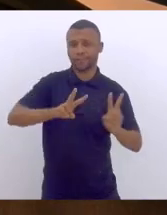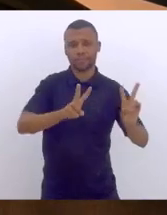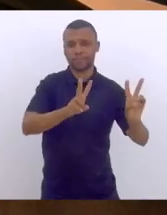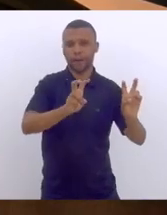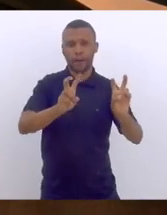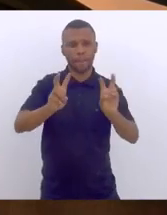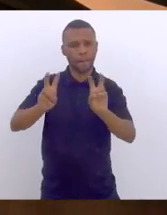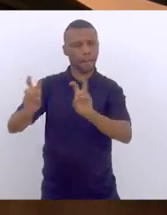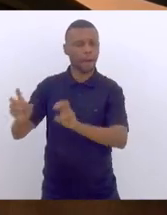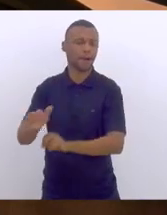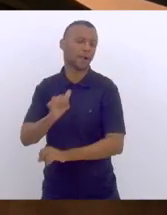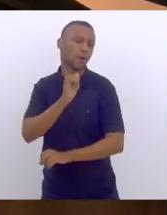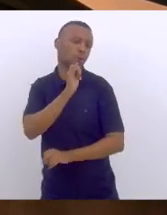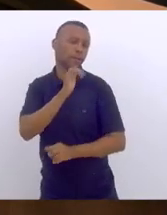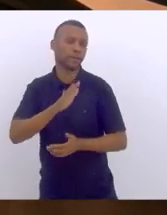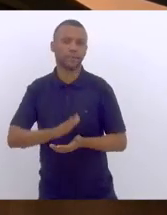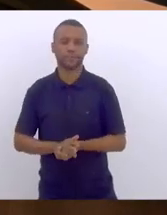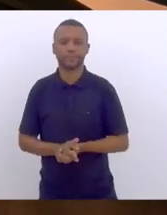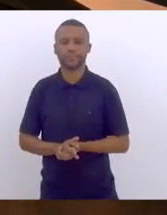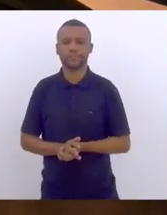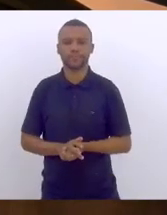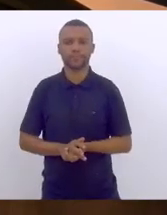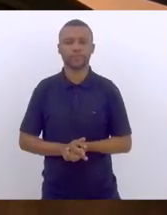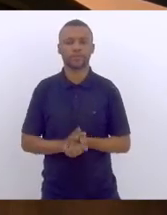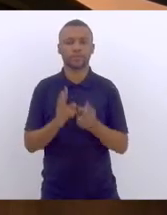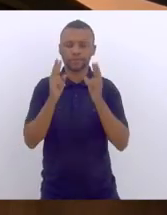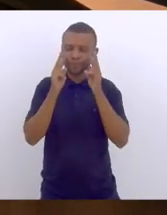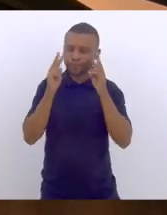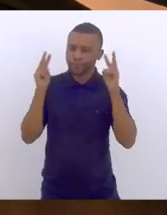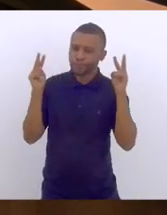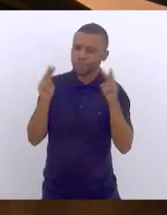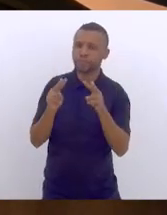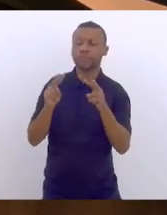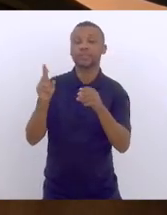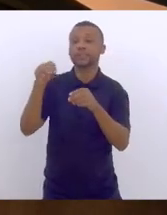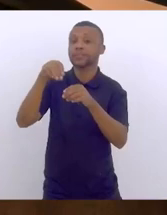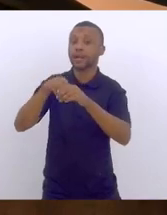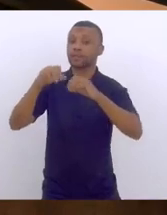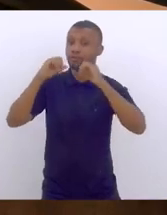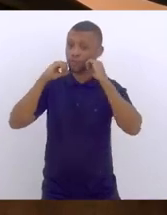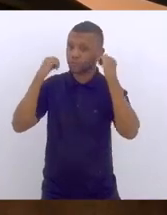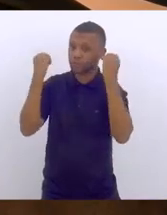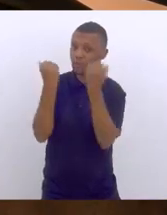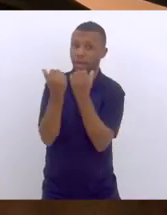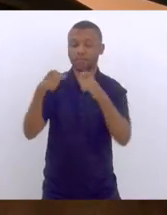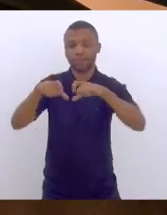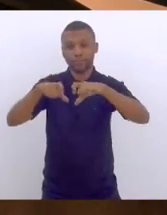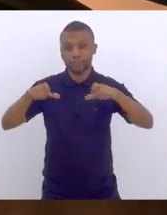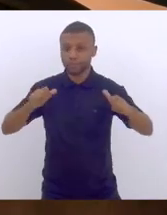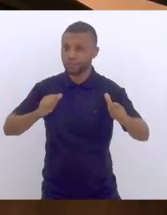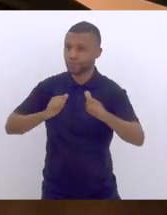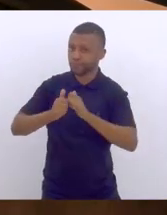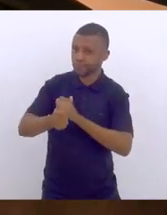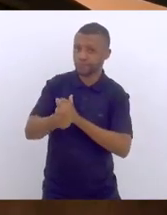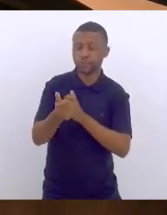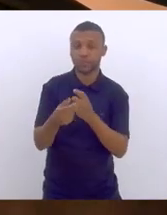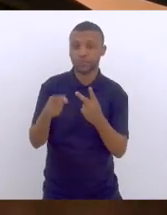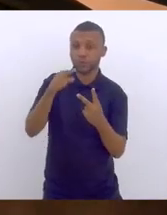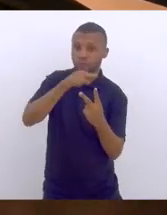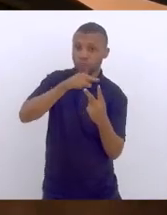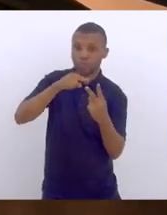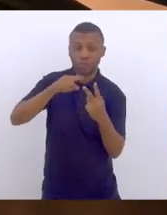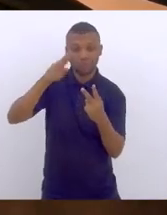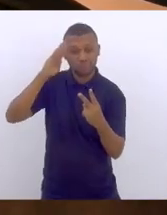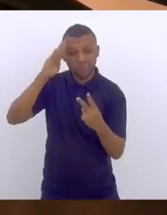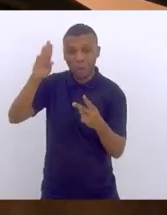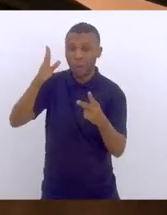exemplo, com reconhecimento que nos estádios e nos ginásios são dois espetáculos que acontecem ao mesmo tempo.